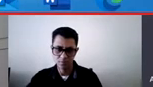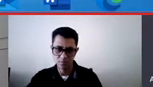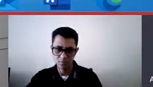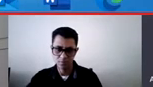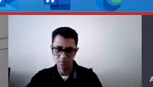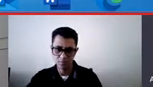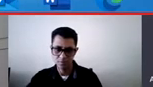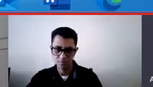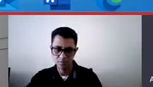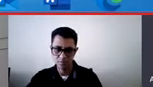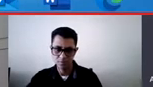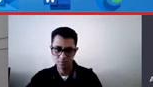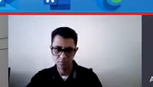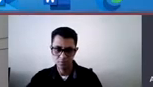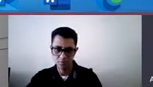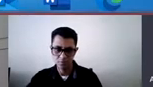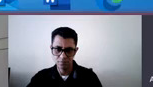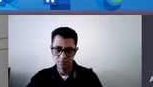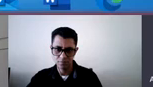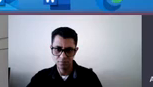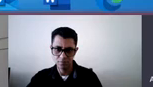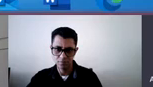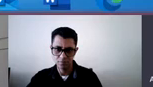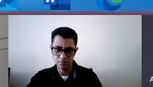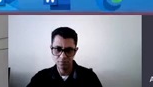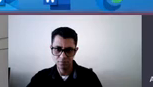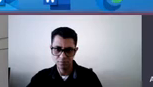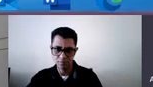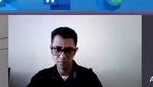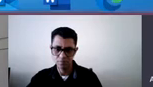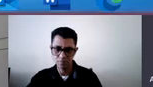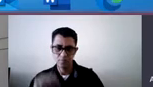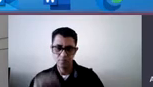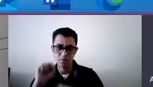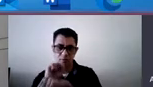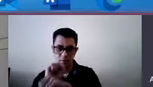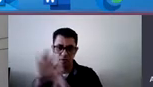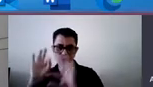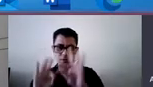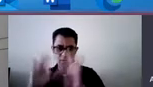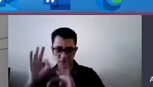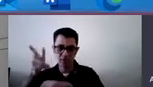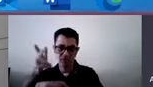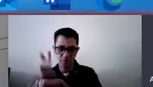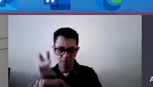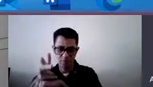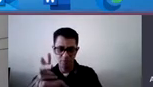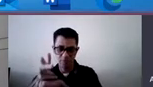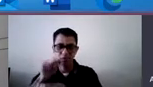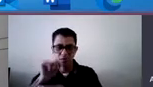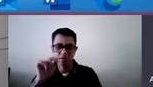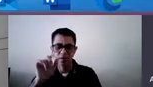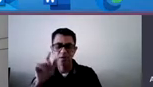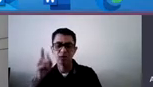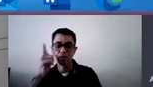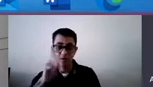vou tentar abrir ele aqui. Vamos ver se ele vai. Espera só um pouquinho. Tá. Caso ele não for...